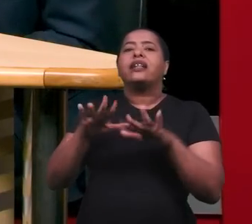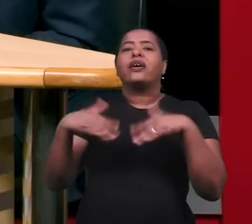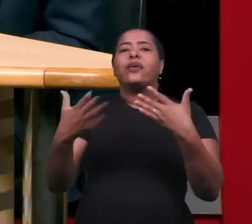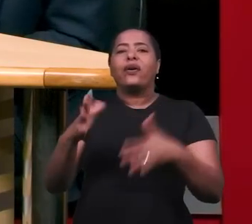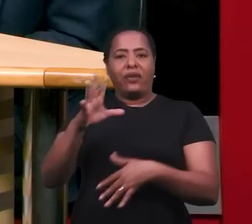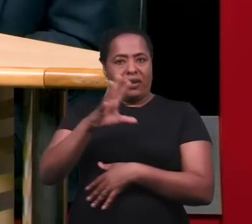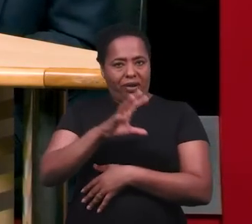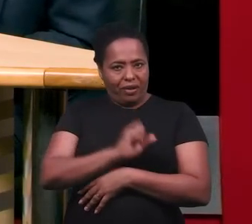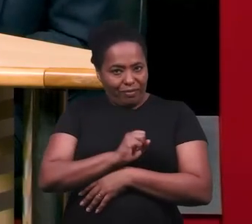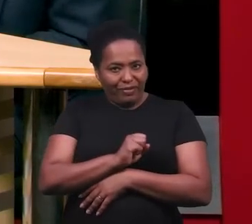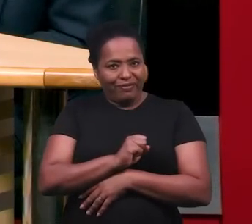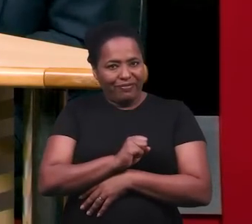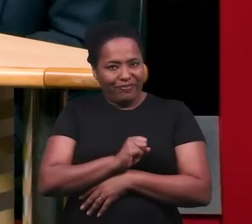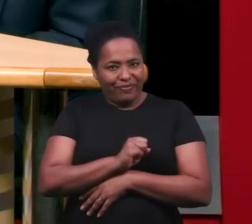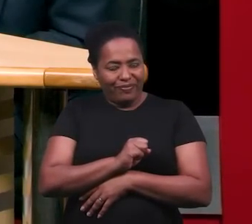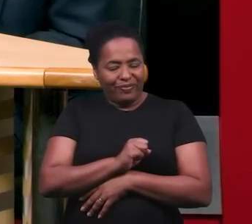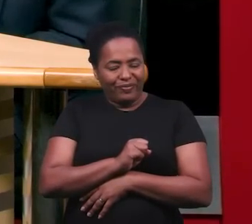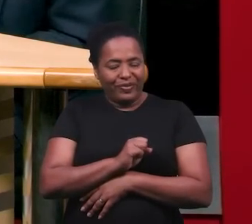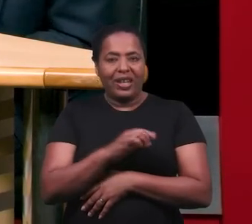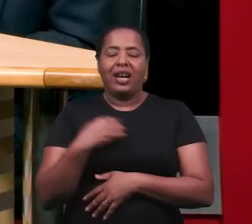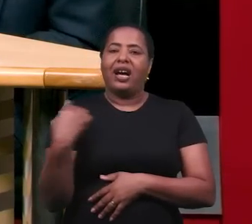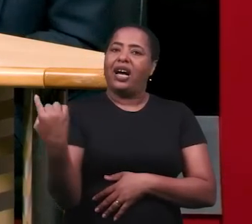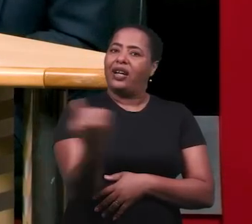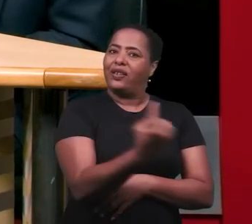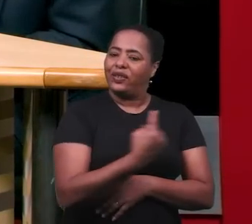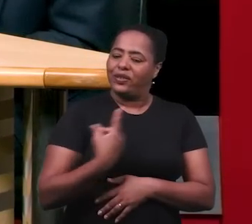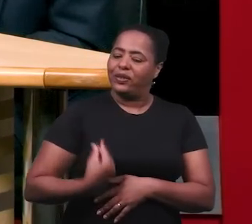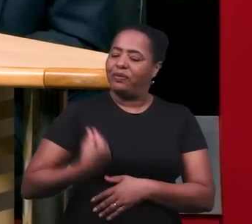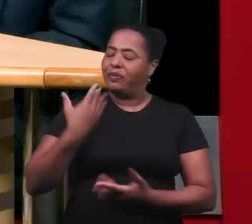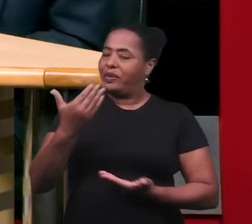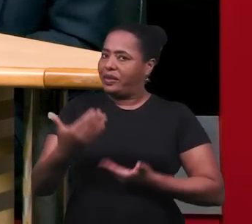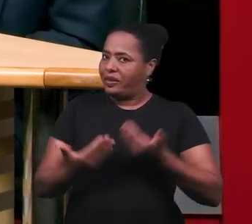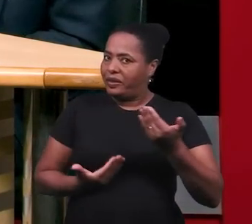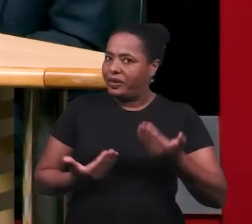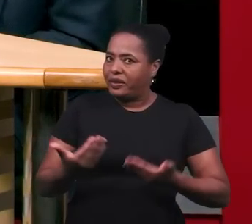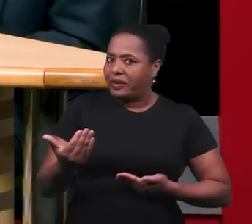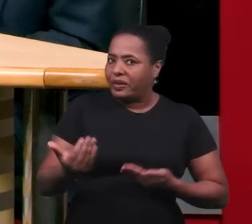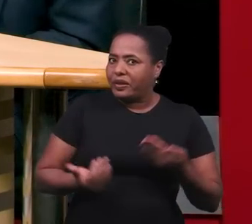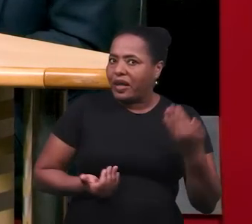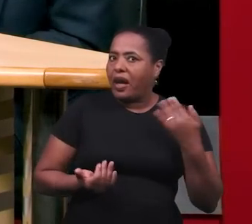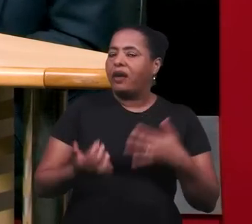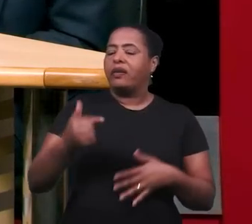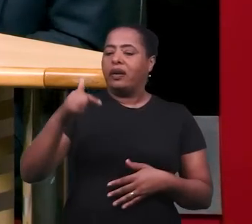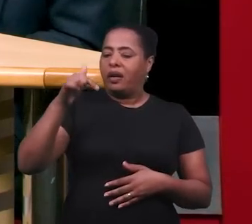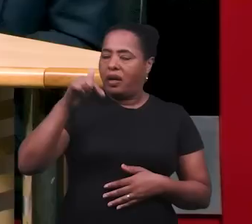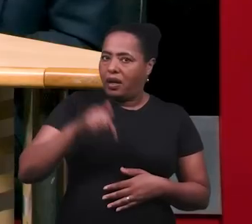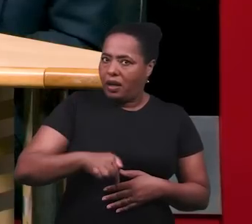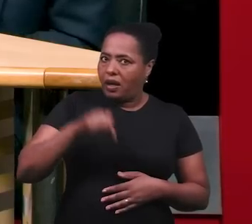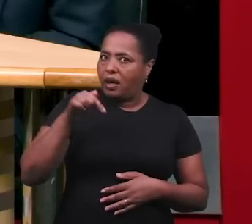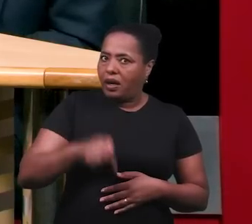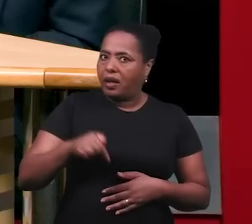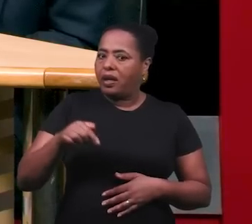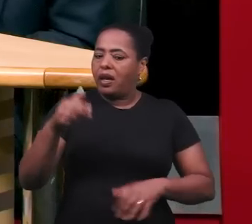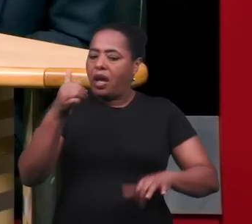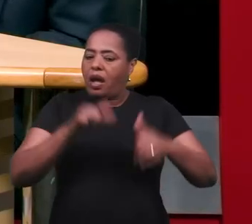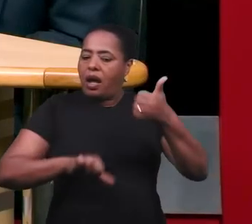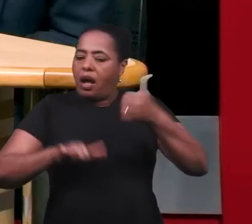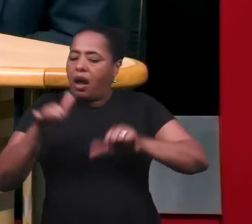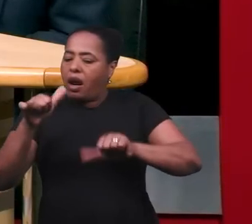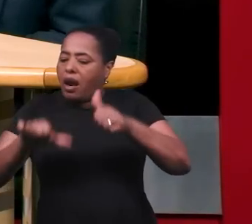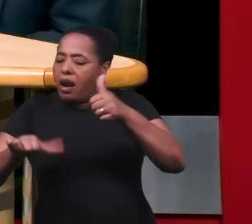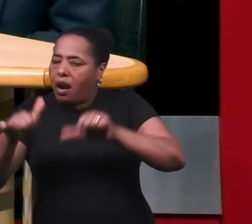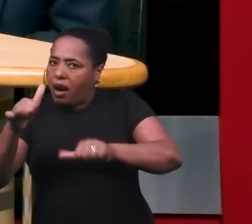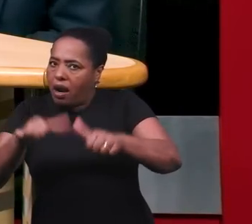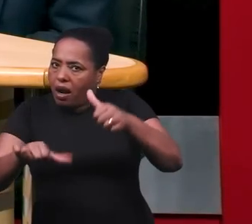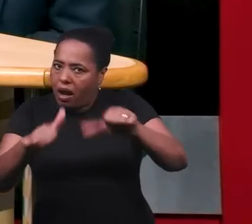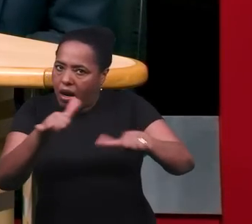amor. Muito bom. Verdade. Vai colher amor, Muito não é? bom, hein? Então, a nossa vida como servo, e aqui nós